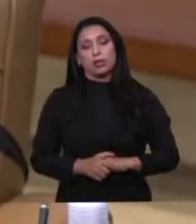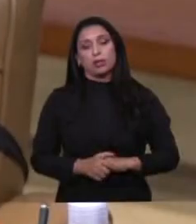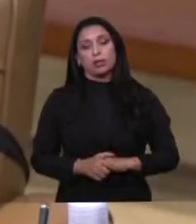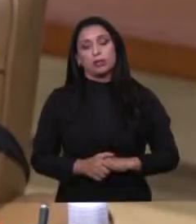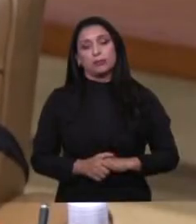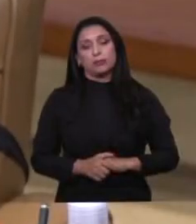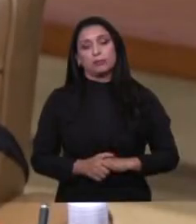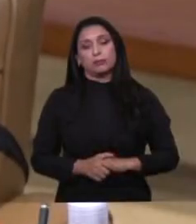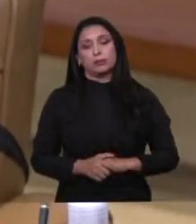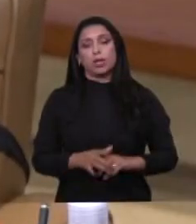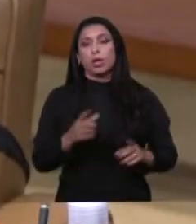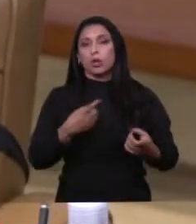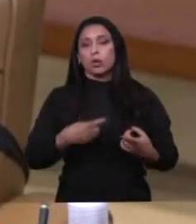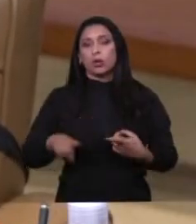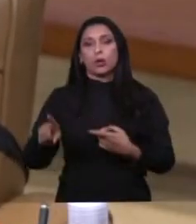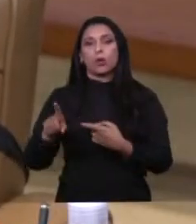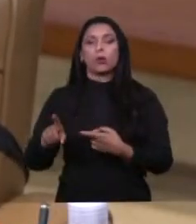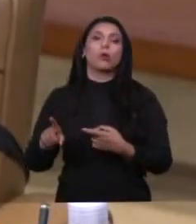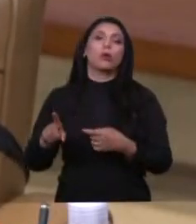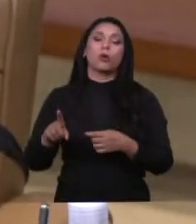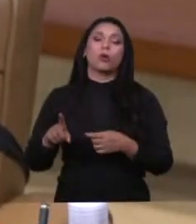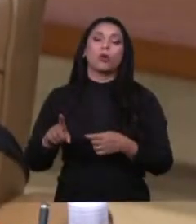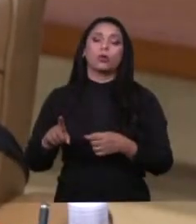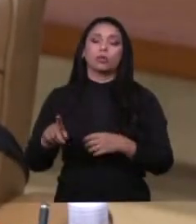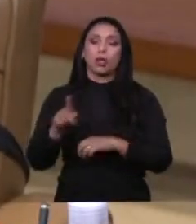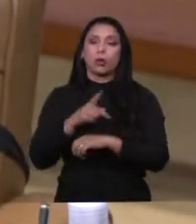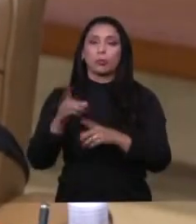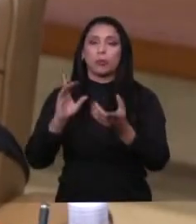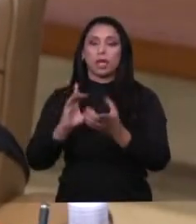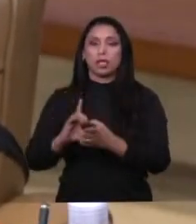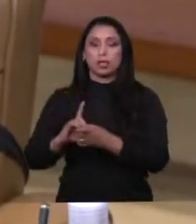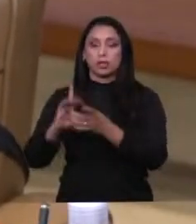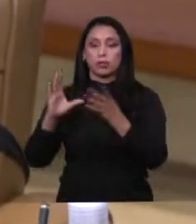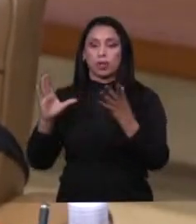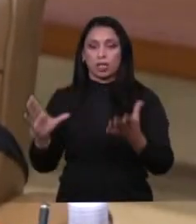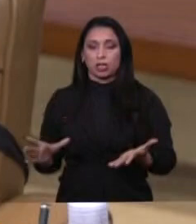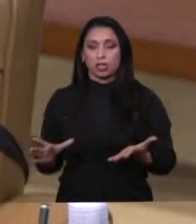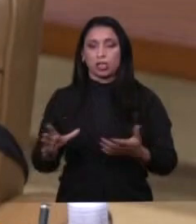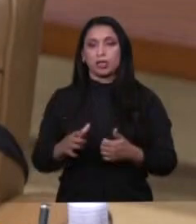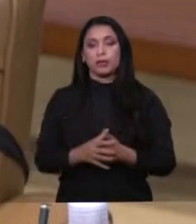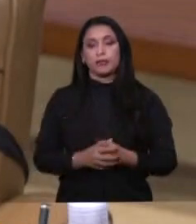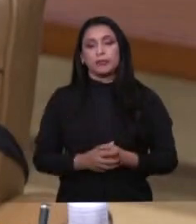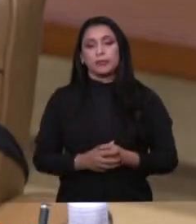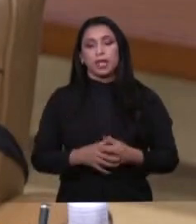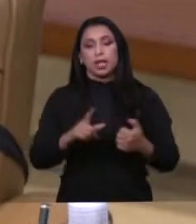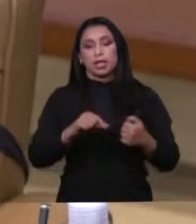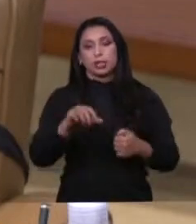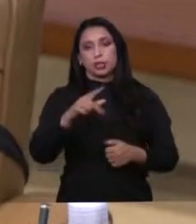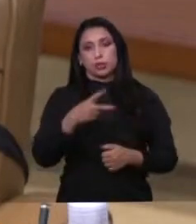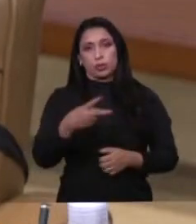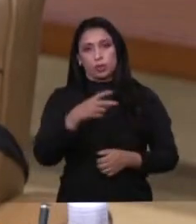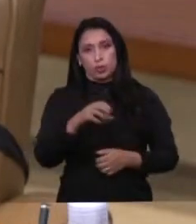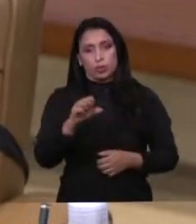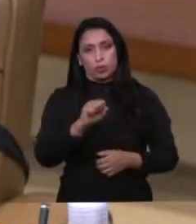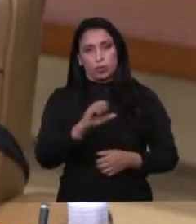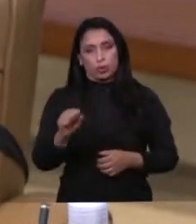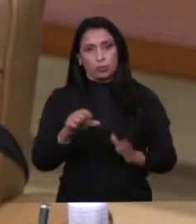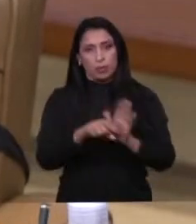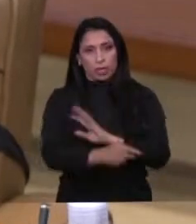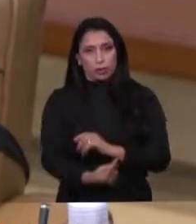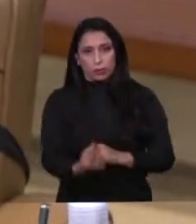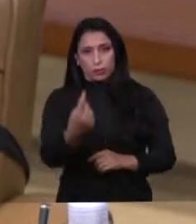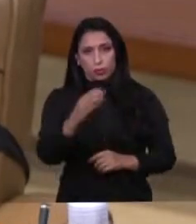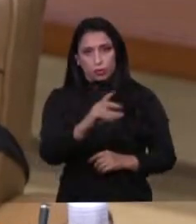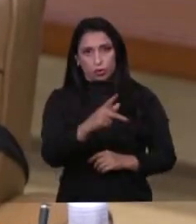Estado Democrático de Direito, tentativa de abolição. Artigo 288, parágrafo único do Código Penal, que é a